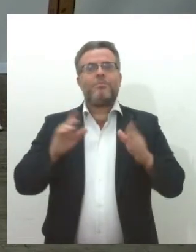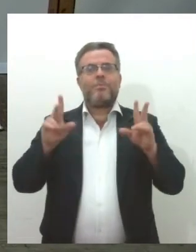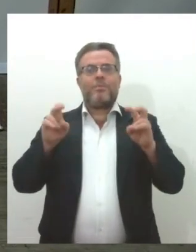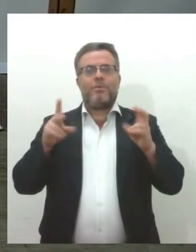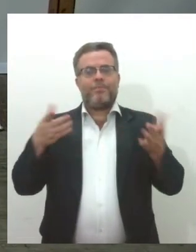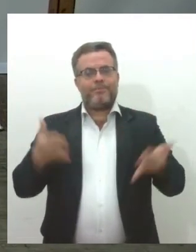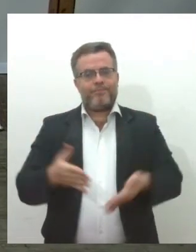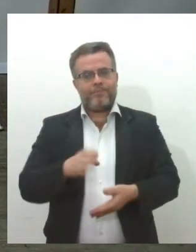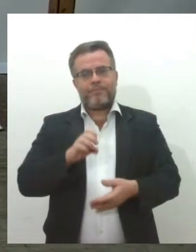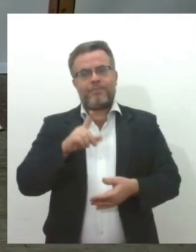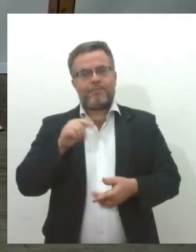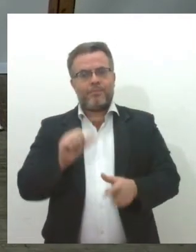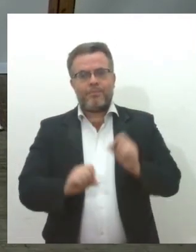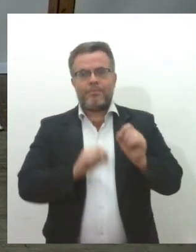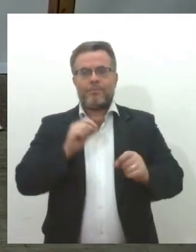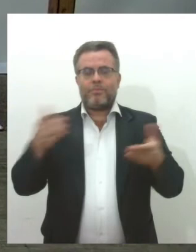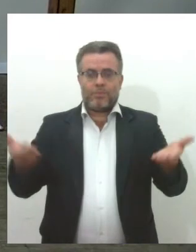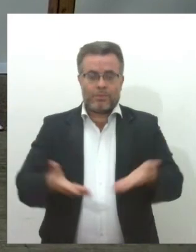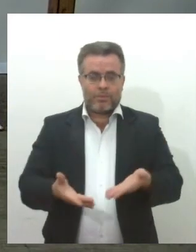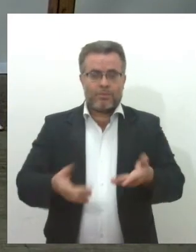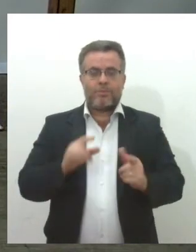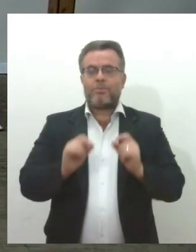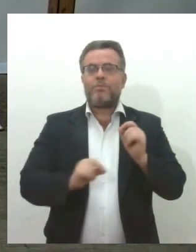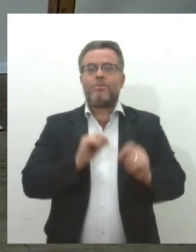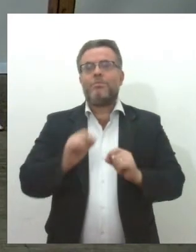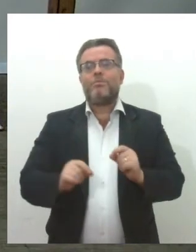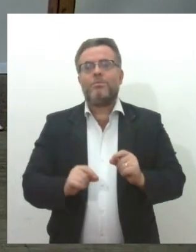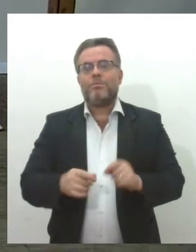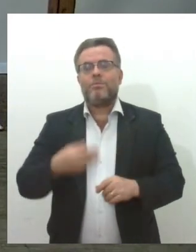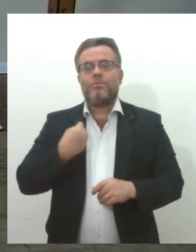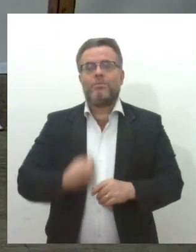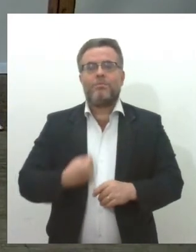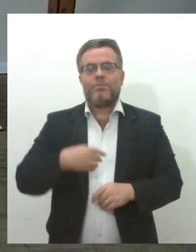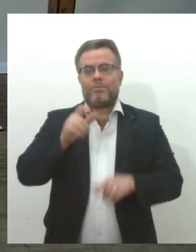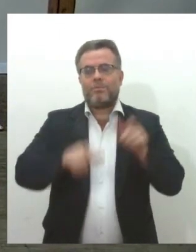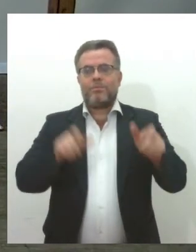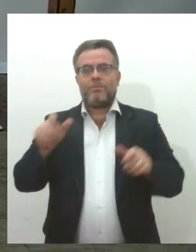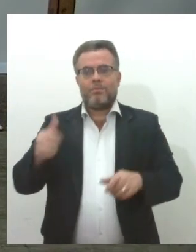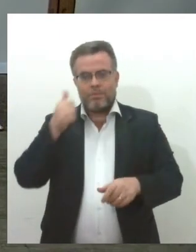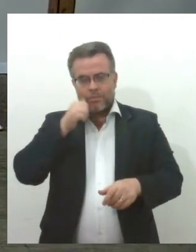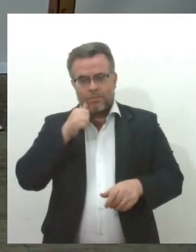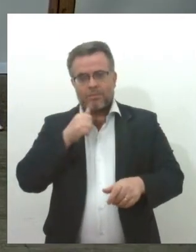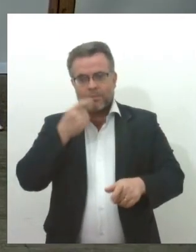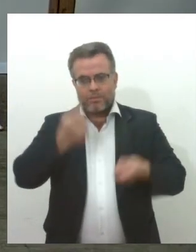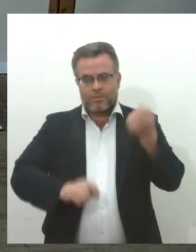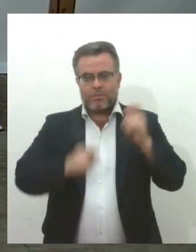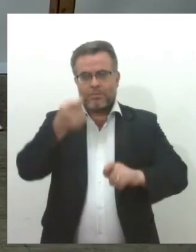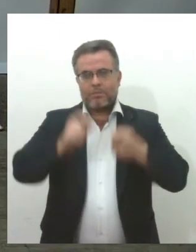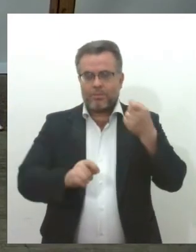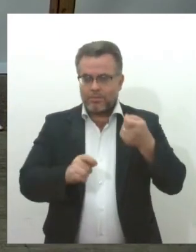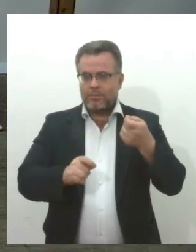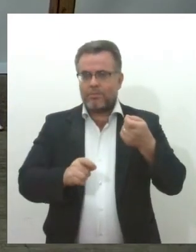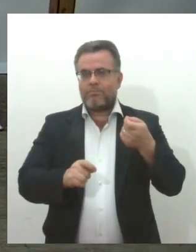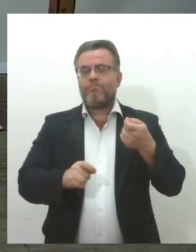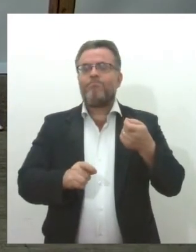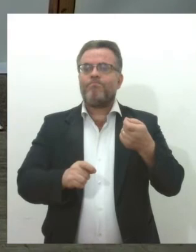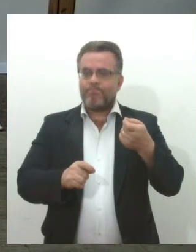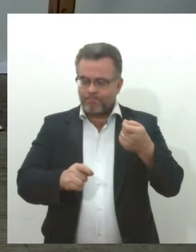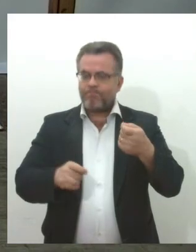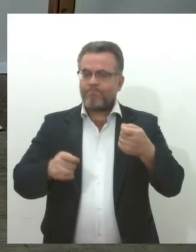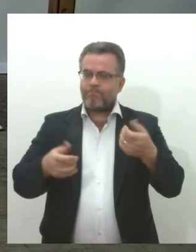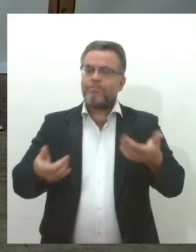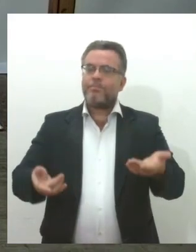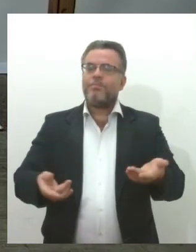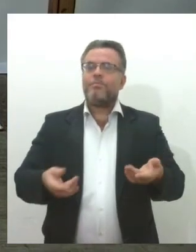elas no comando de hoje é a presença das mulheres na indústria da mineração uma